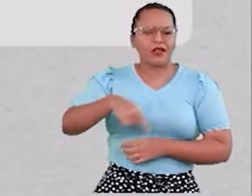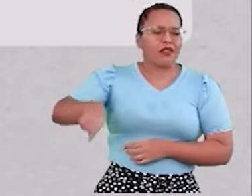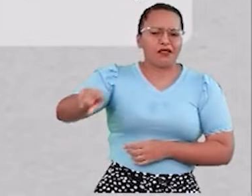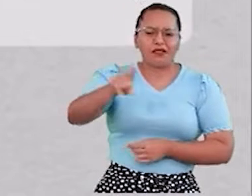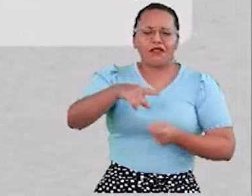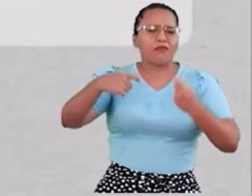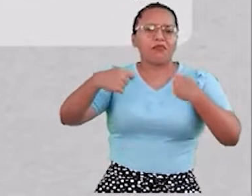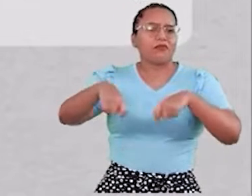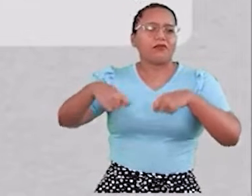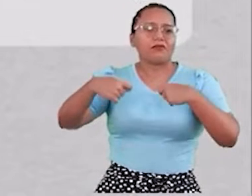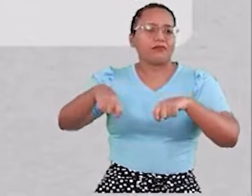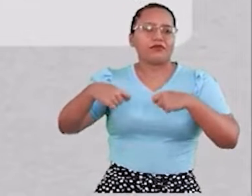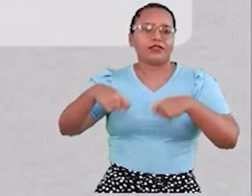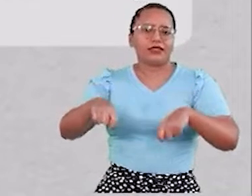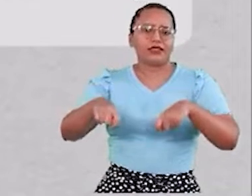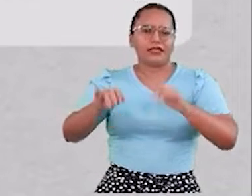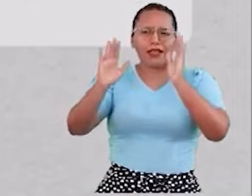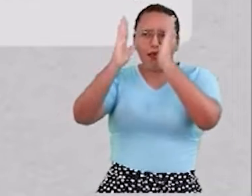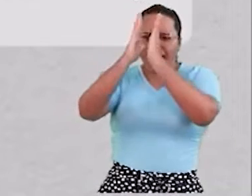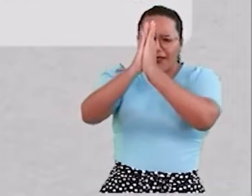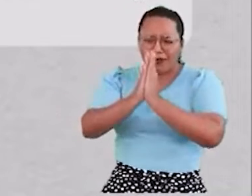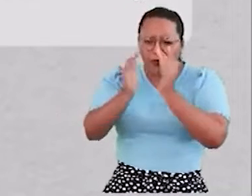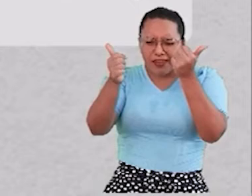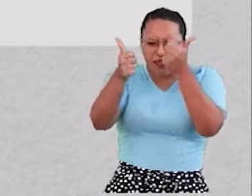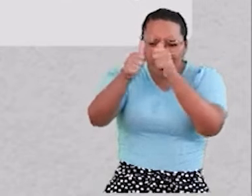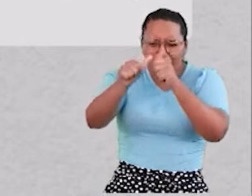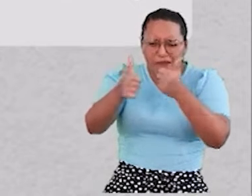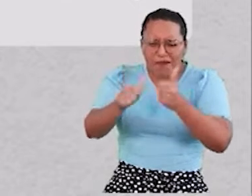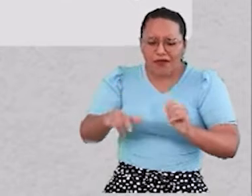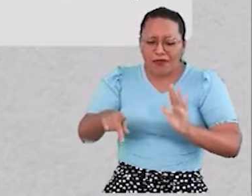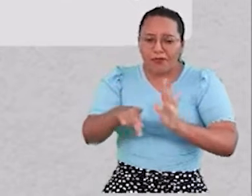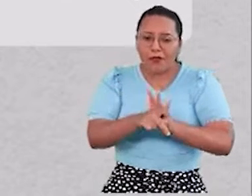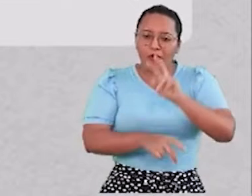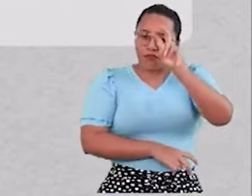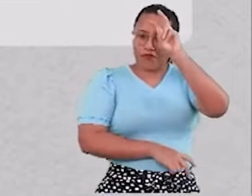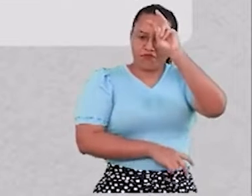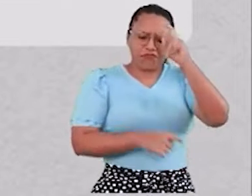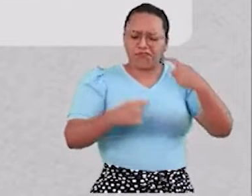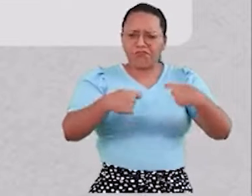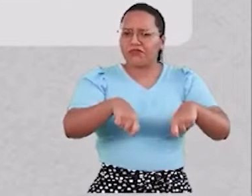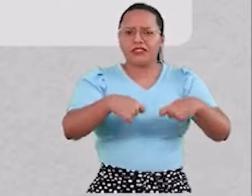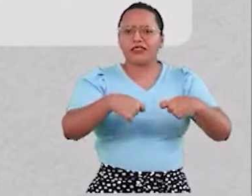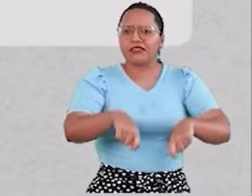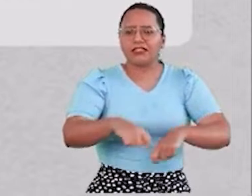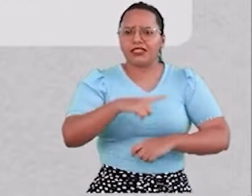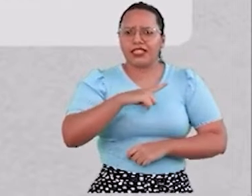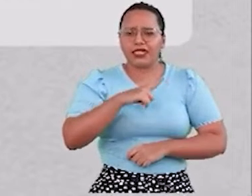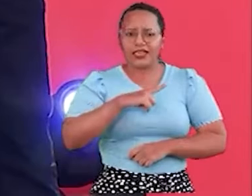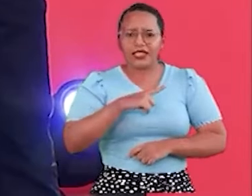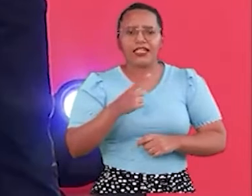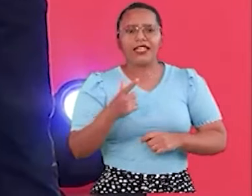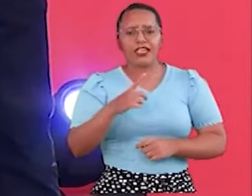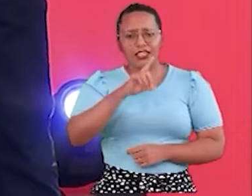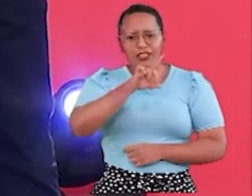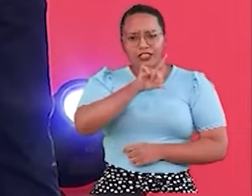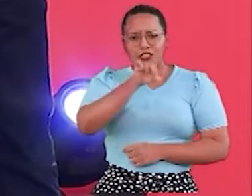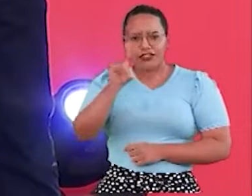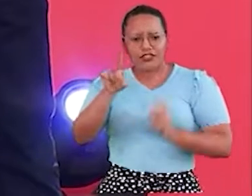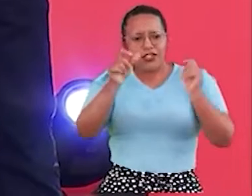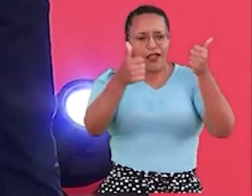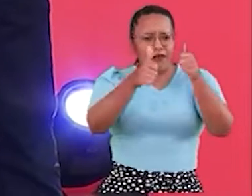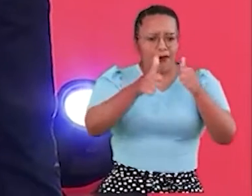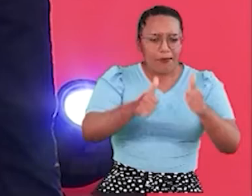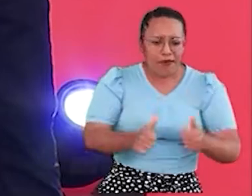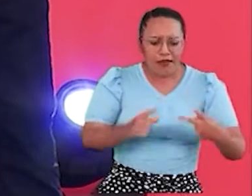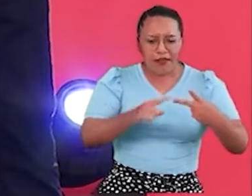precisam adorar os deuses do Egito. Vocês não precisam ter um Deus para cada dia.